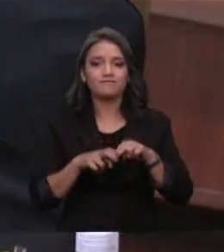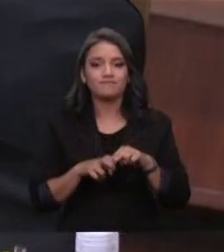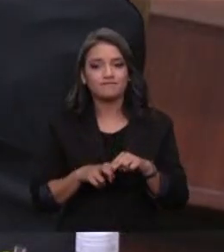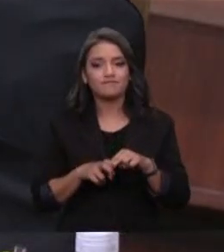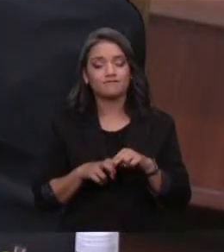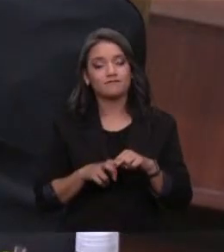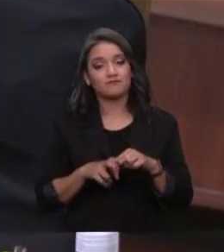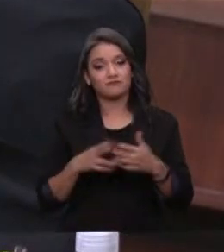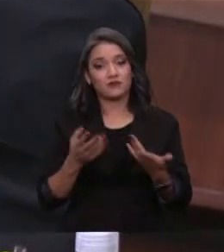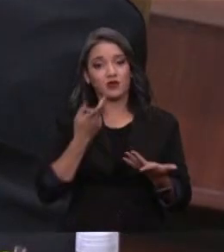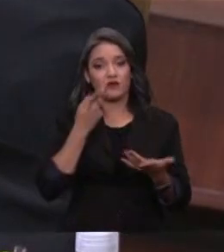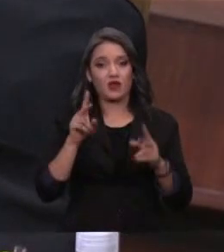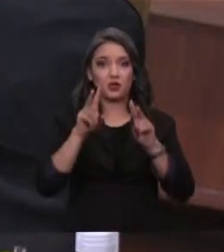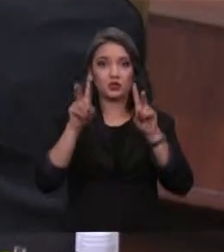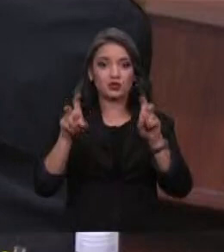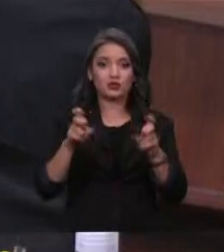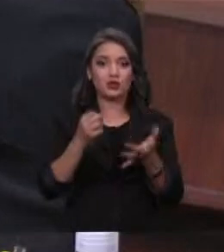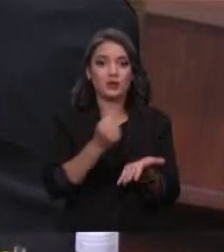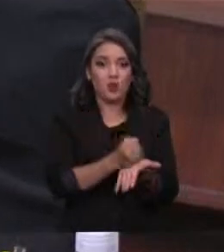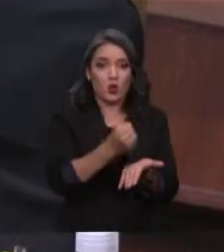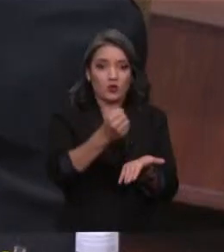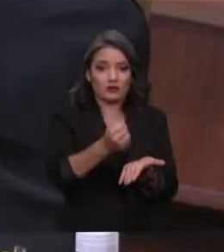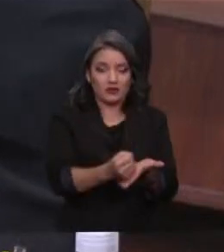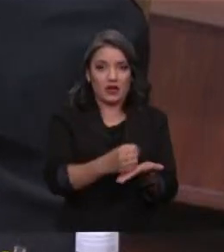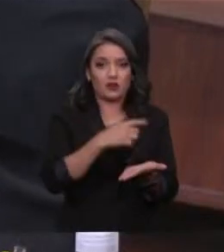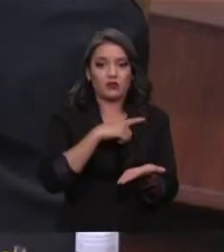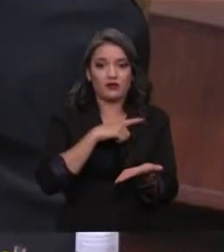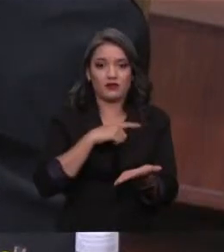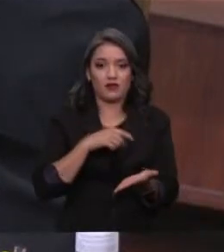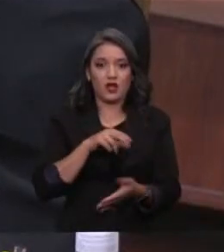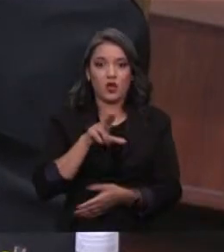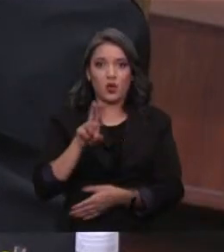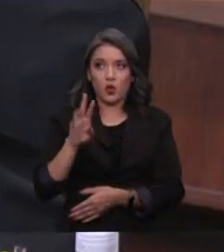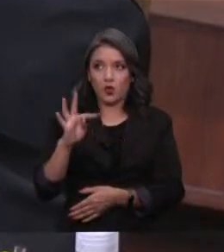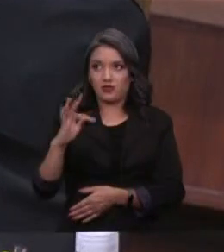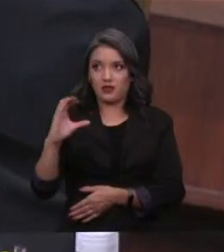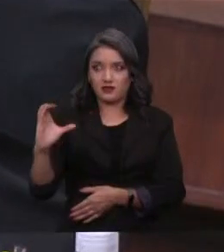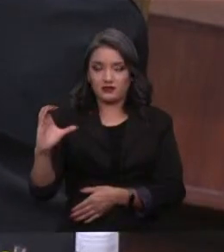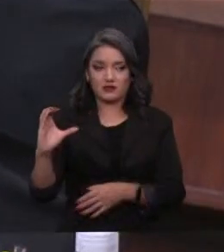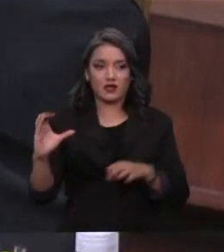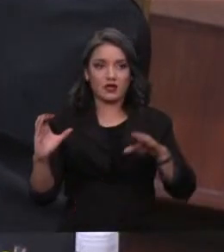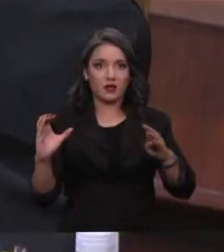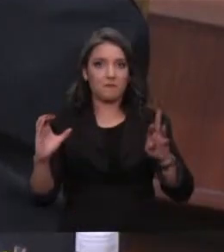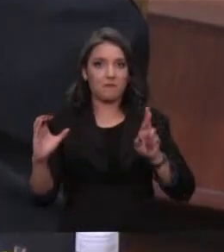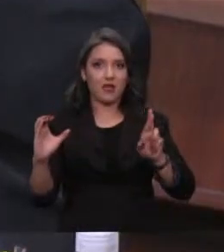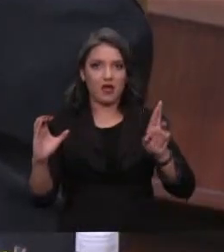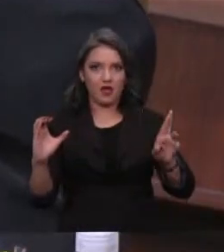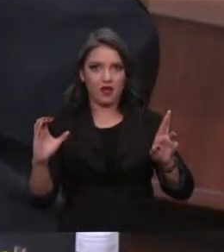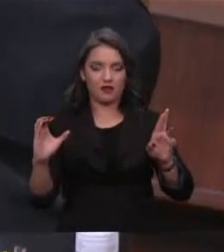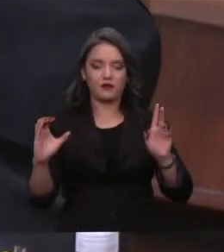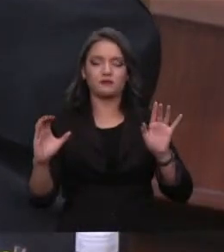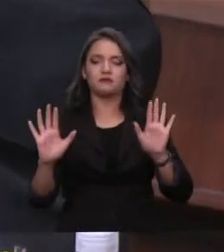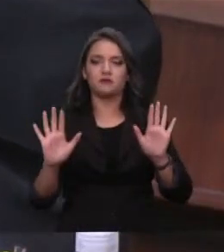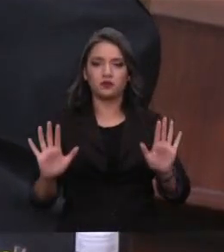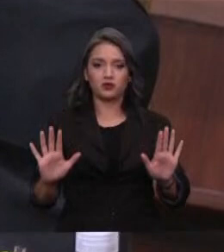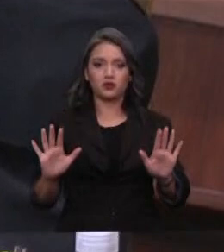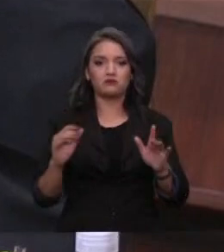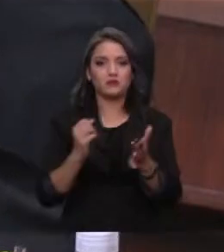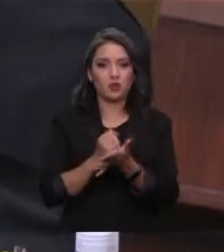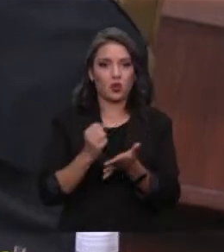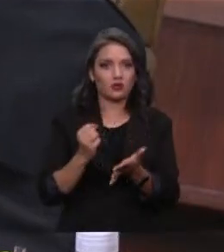relação aos contratos firmados entre a UTC e a BR Distribuidora. Em relação aos demais